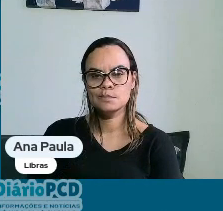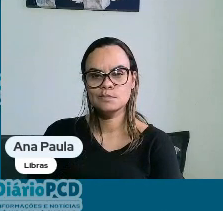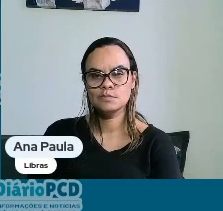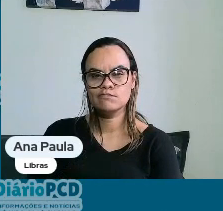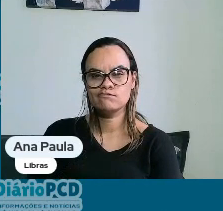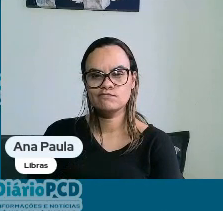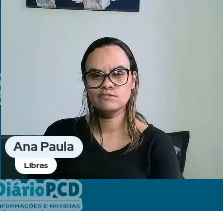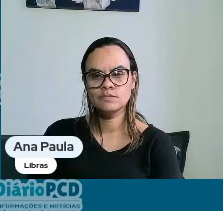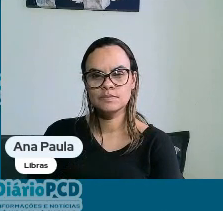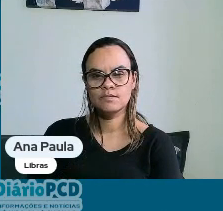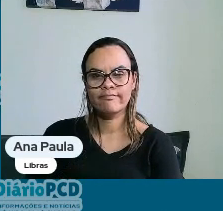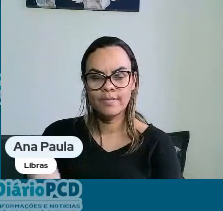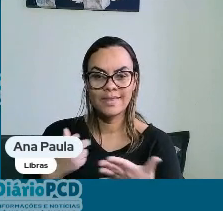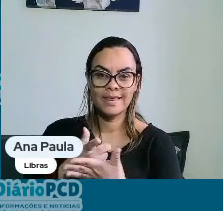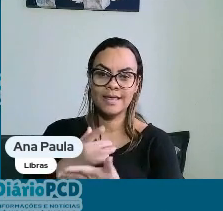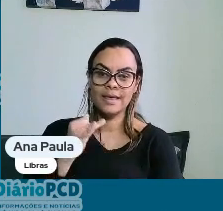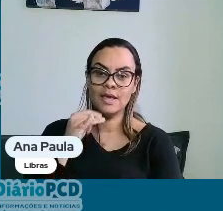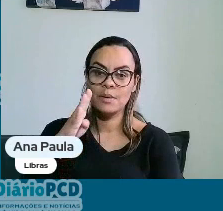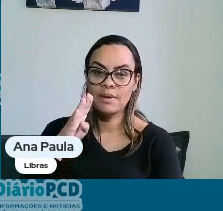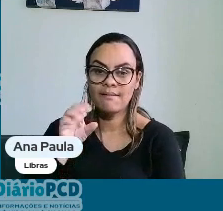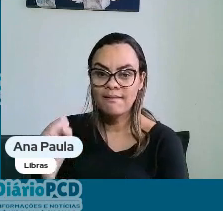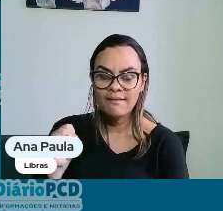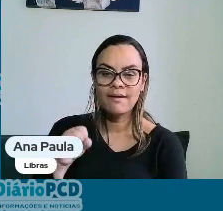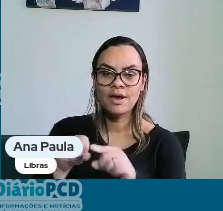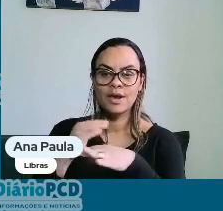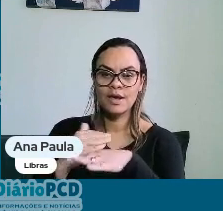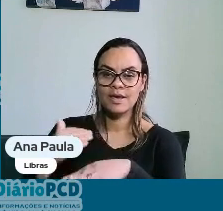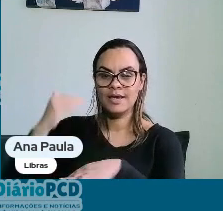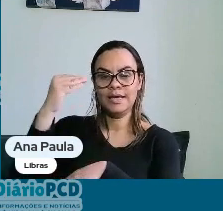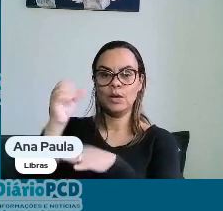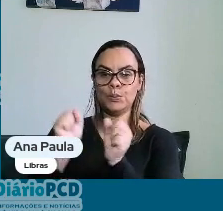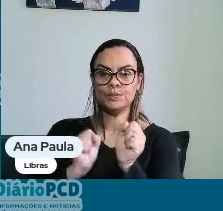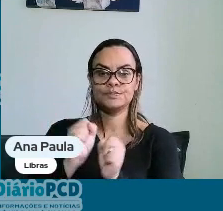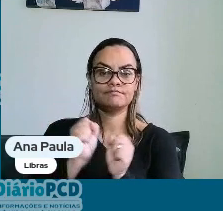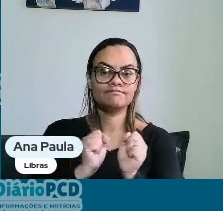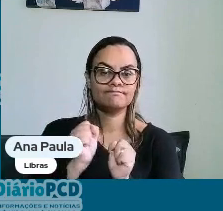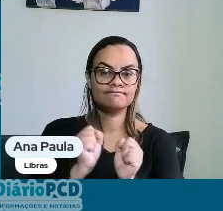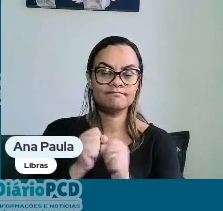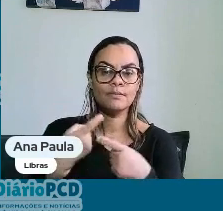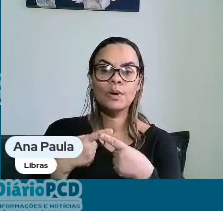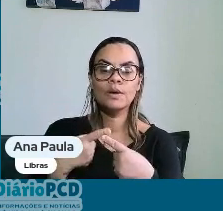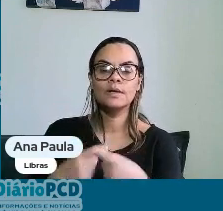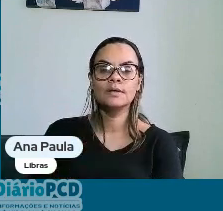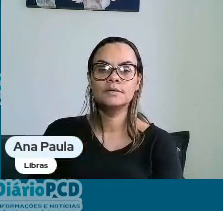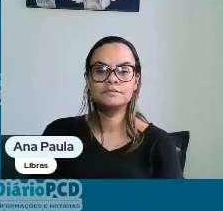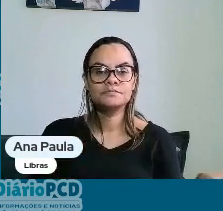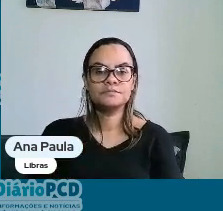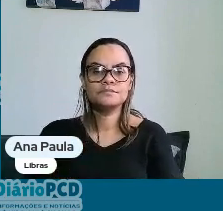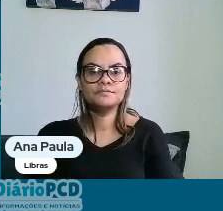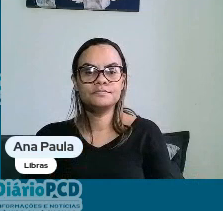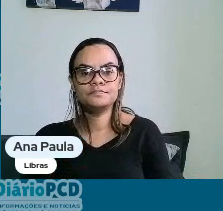uma tributação de IBS superior à indústria. Por quê?